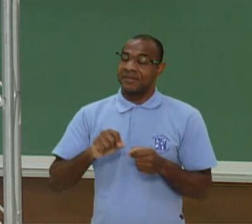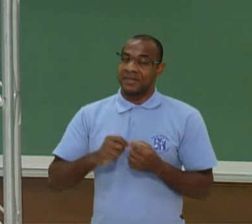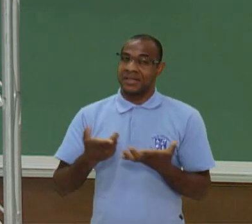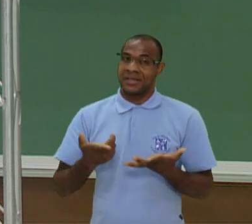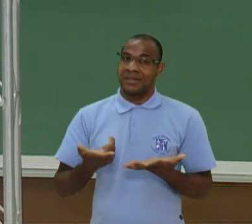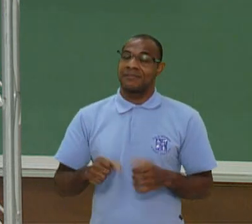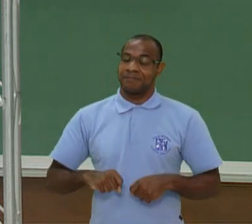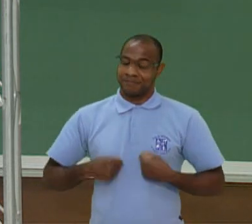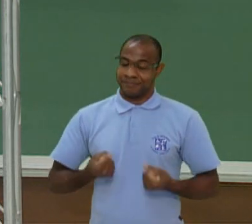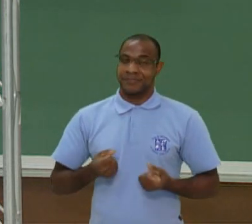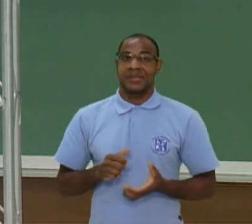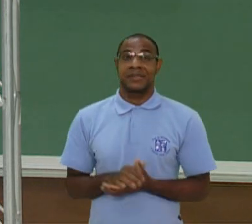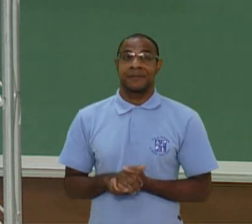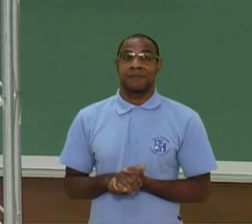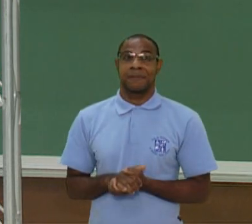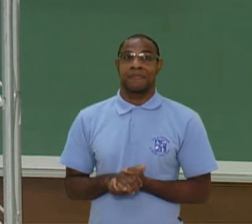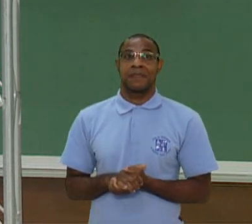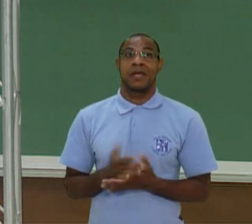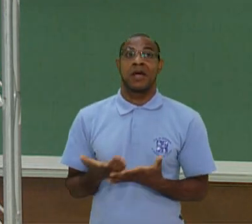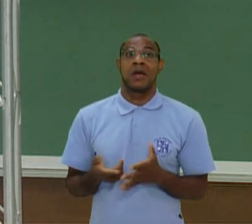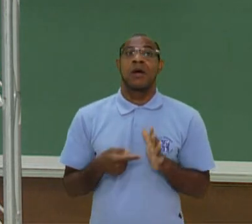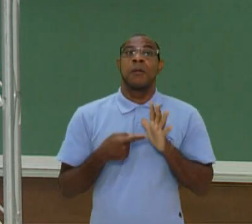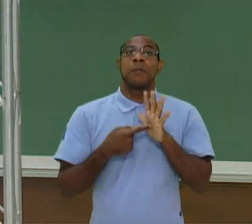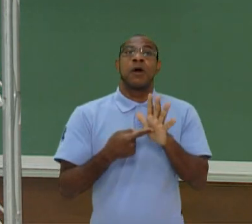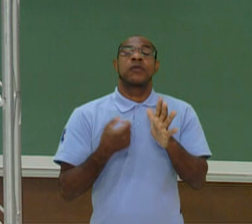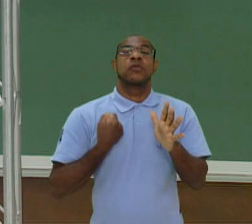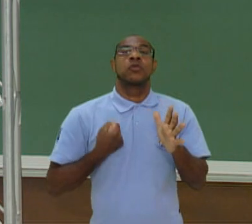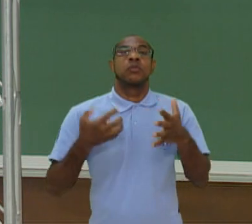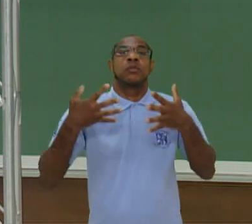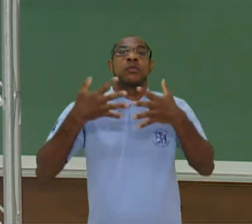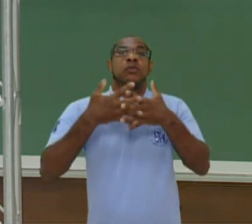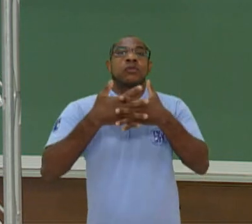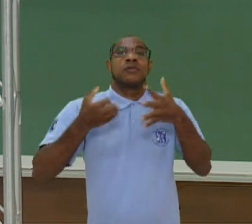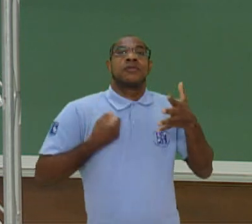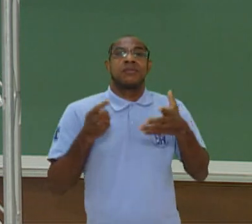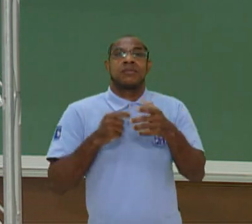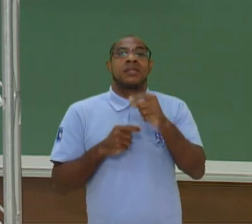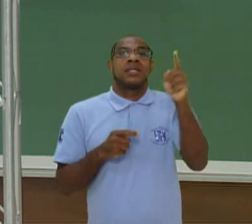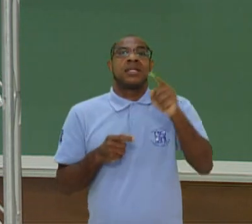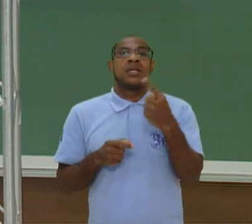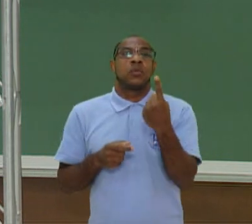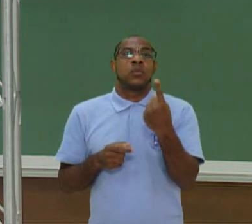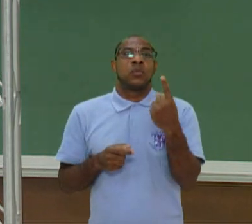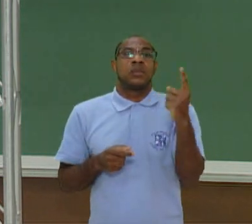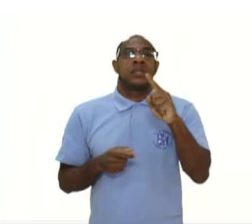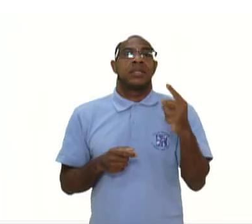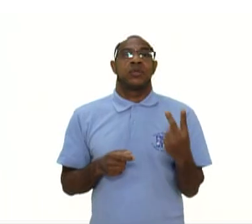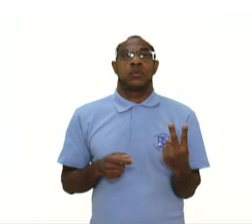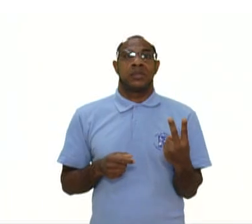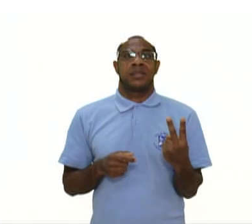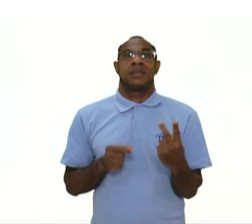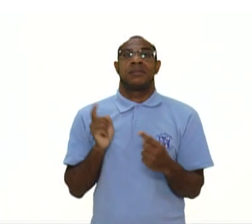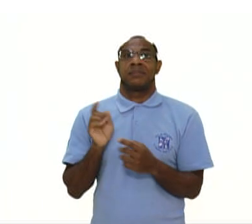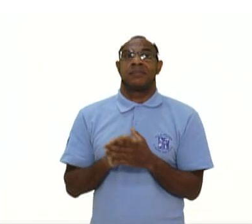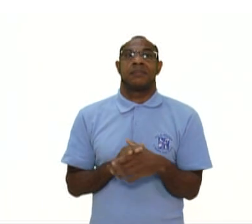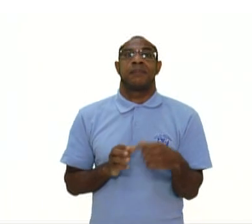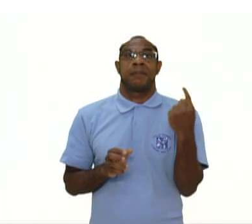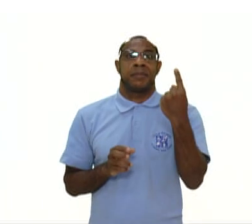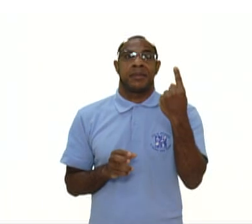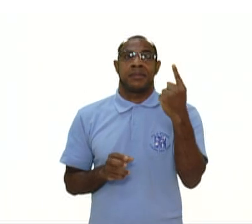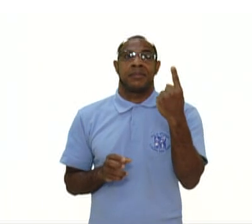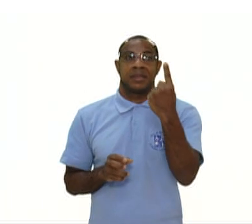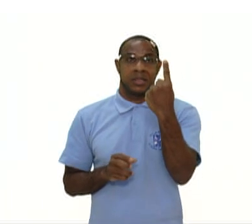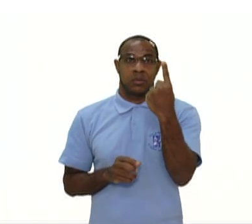que encarar. Dados os complexos Z1 e Z2. Dois números complexos. O primeiro